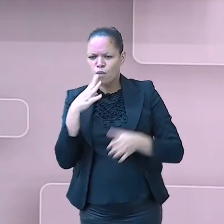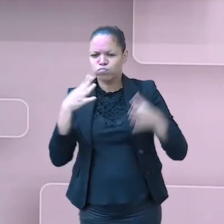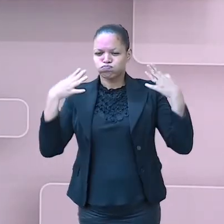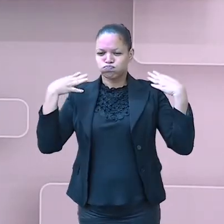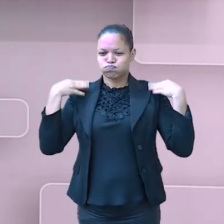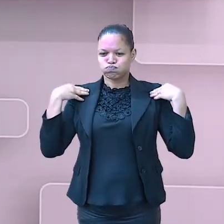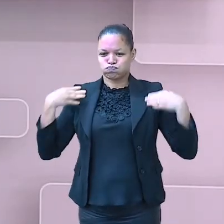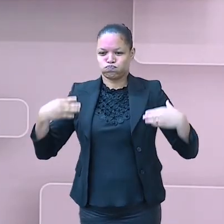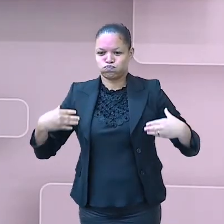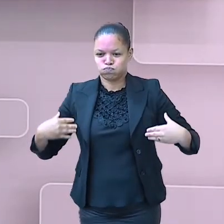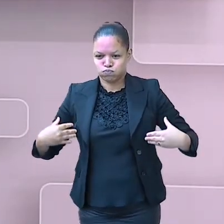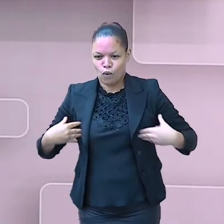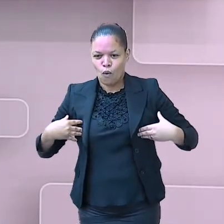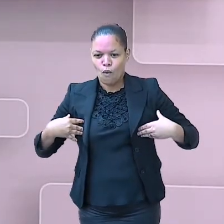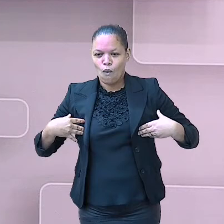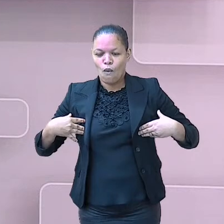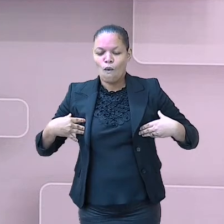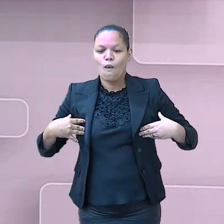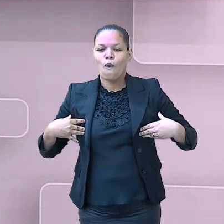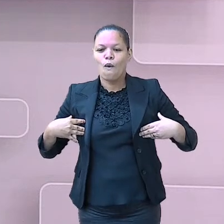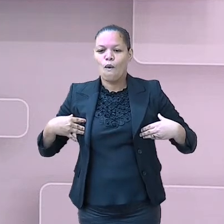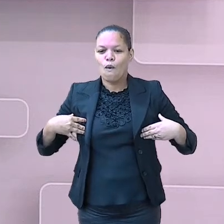diferente dos pássaros, tá?